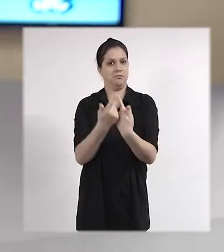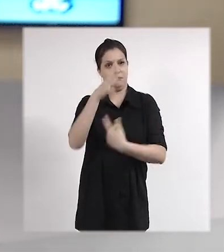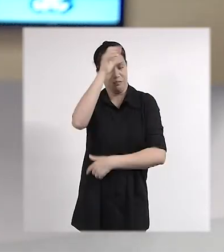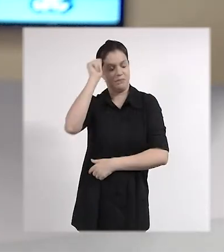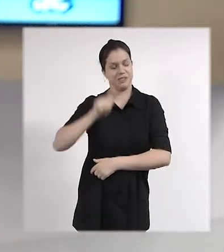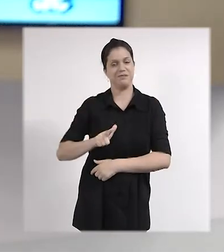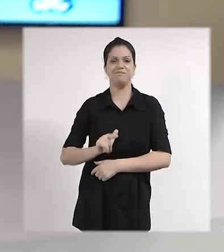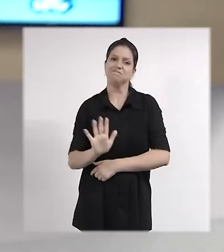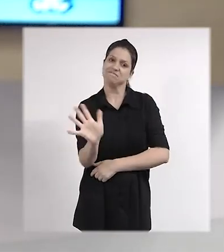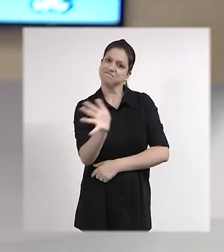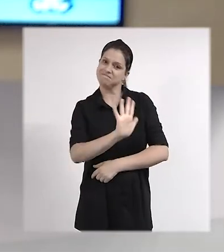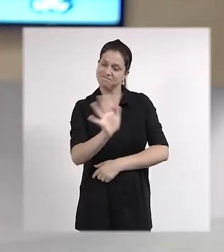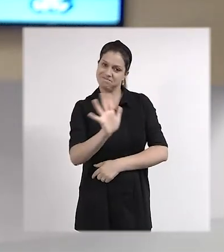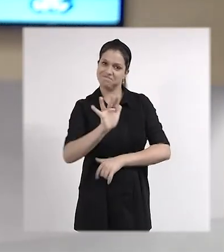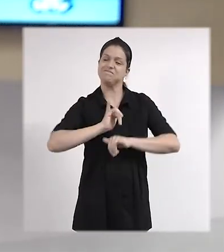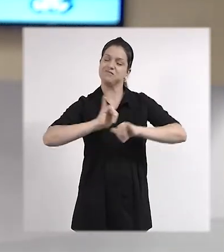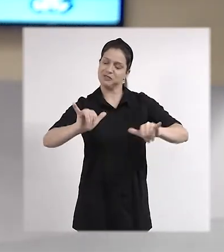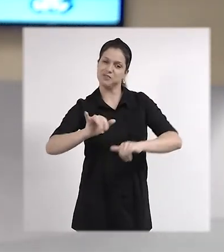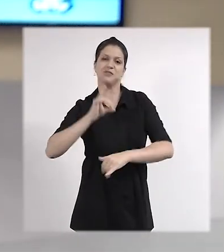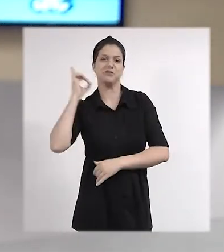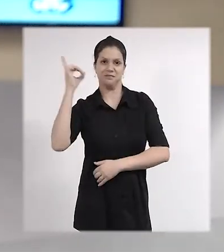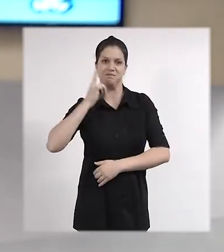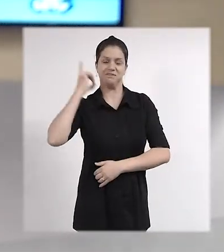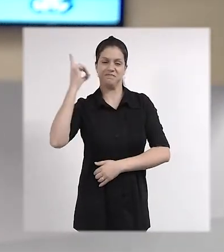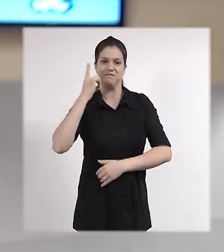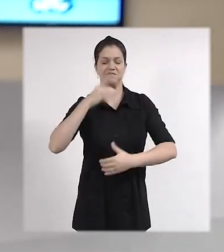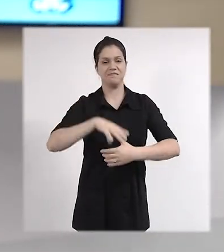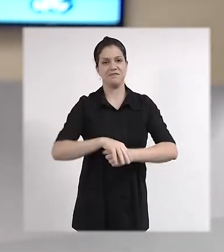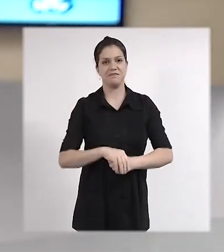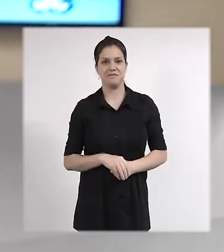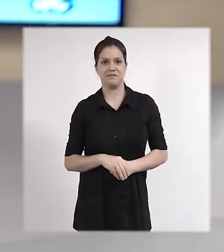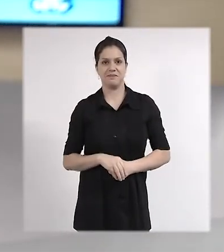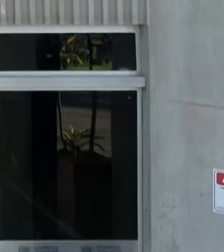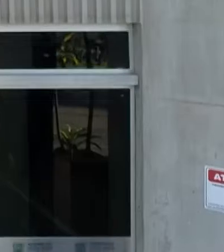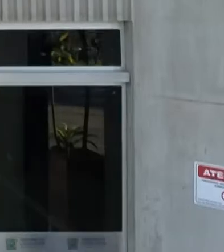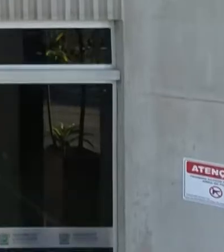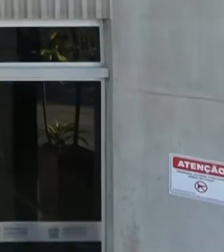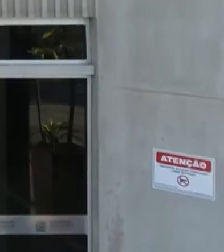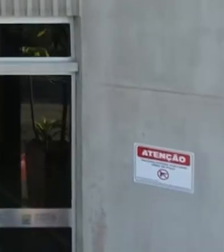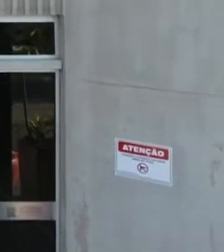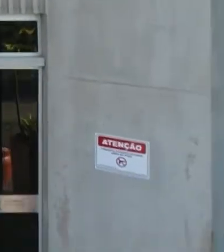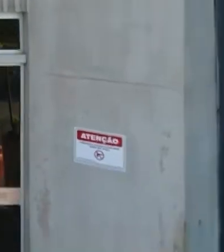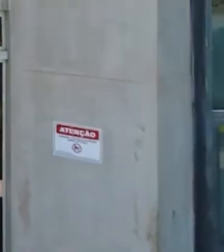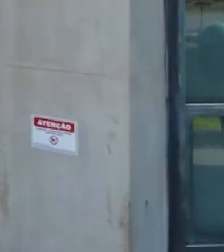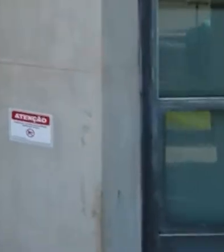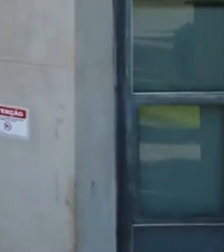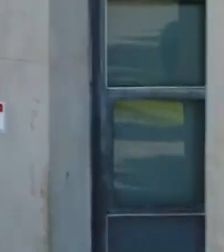Sul. Até a próxima edição do Jornal Parlamentar.